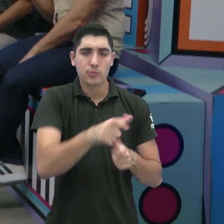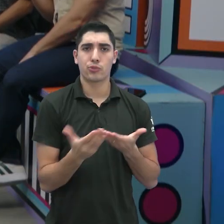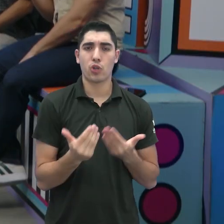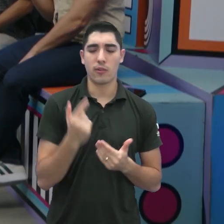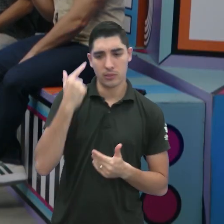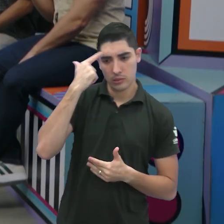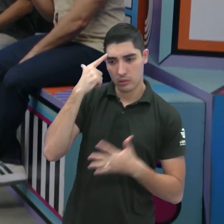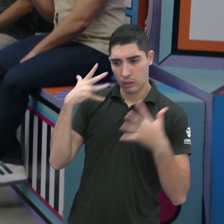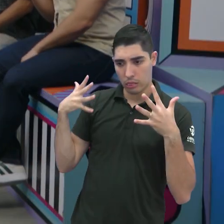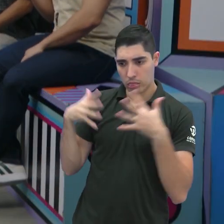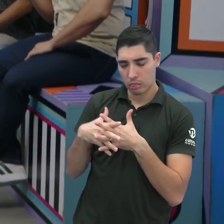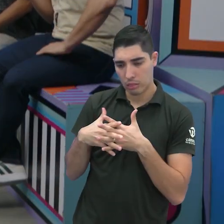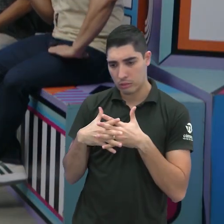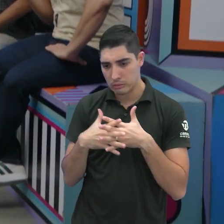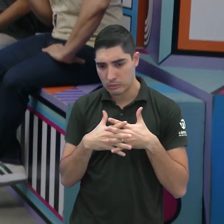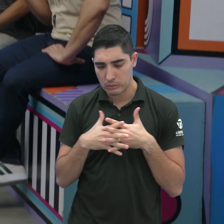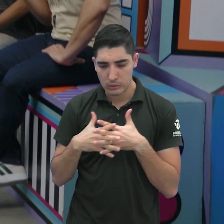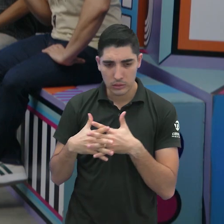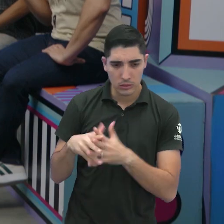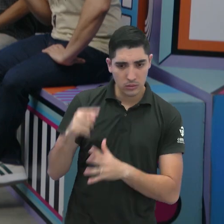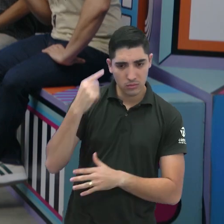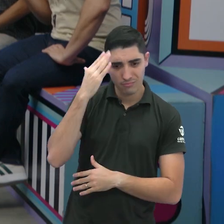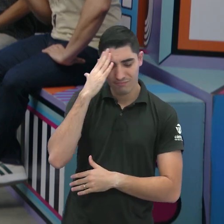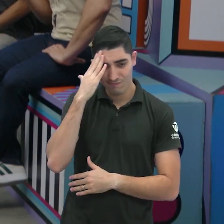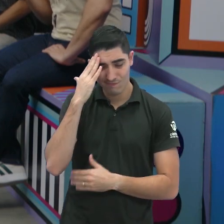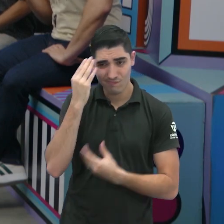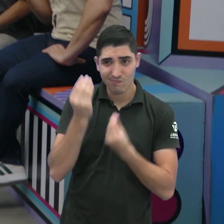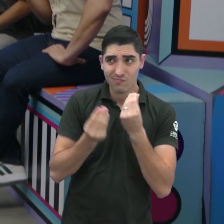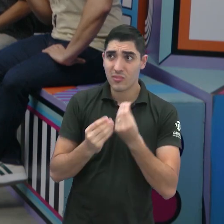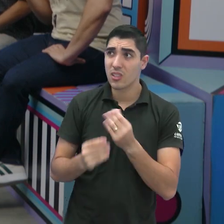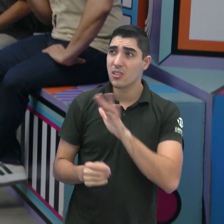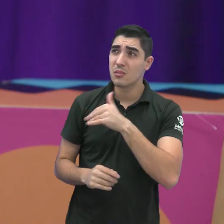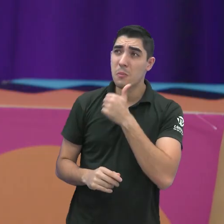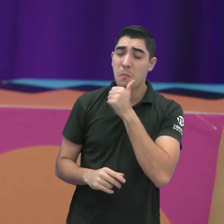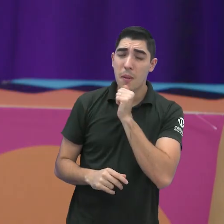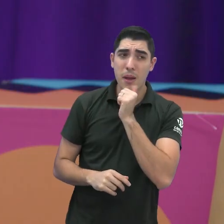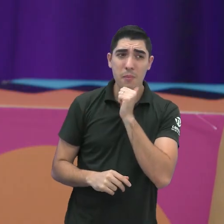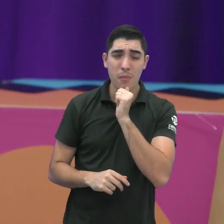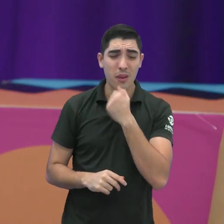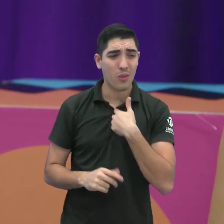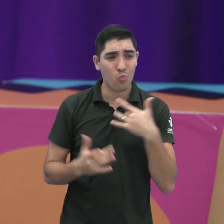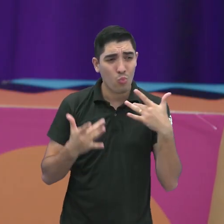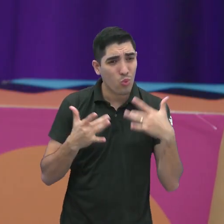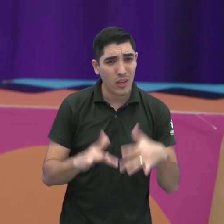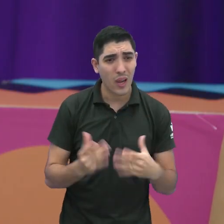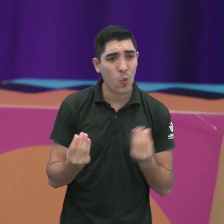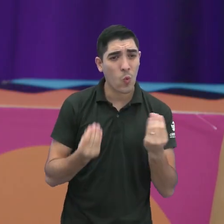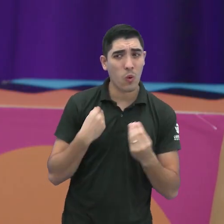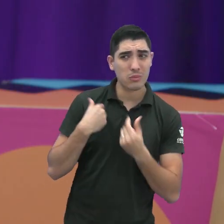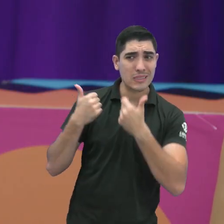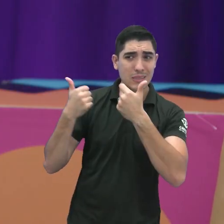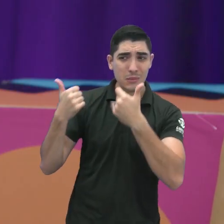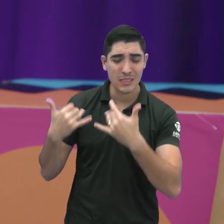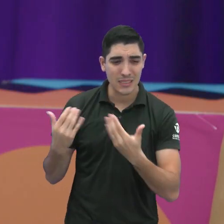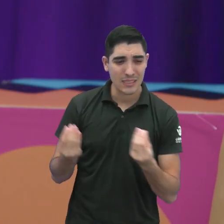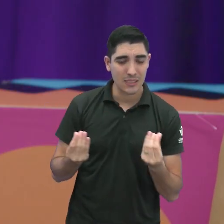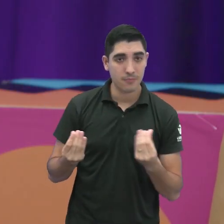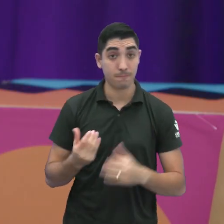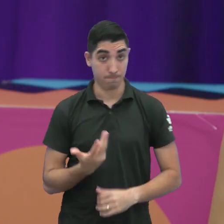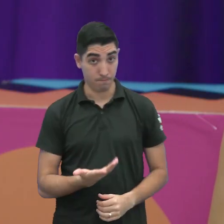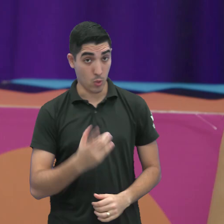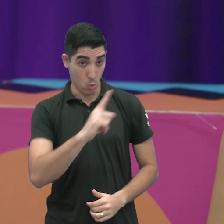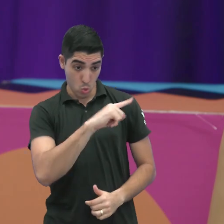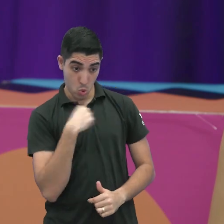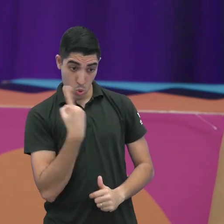aquela questão, meu Deus, como que eu vou falar para os meus pais que não é isso que eu quero? Então, acho que nós,